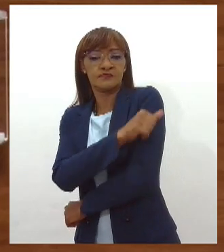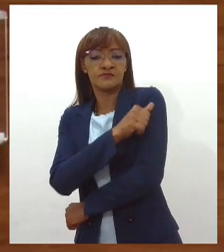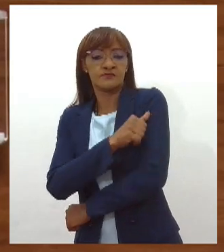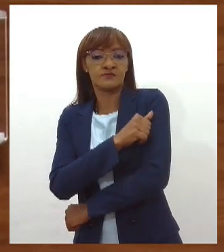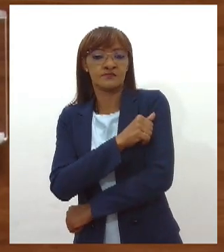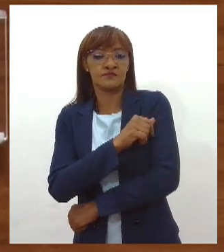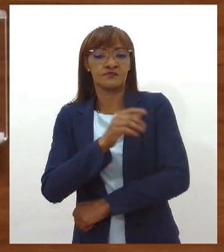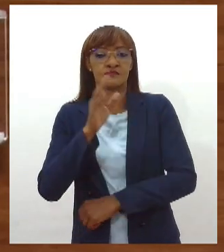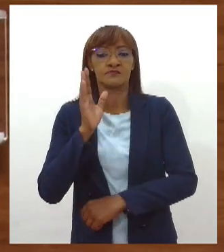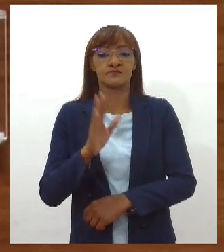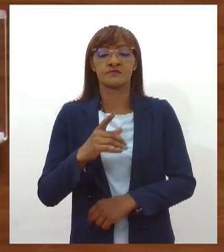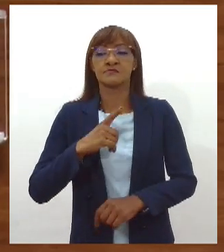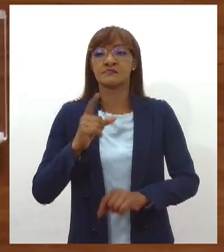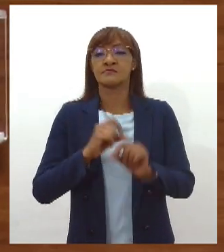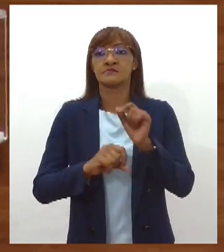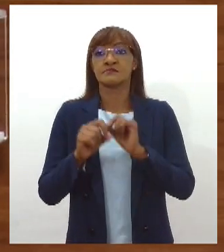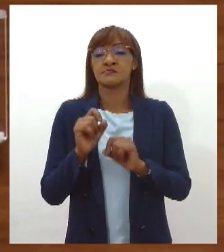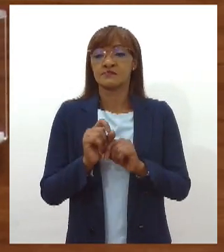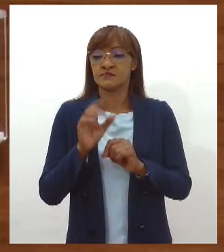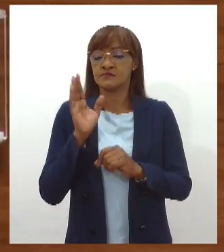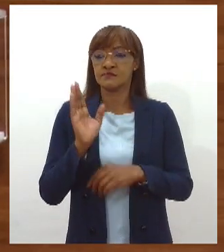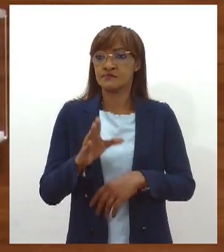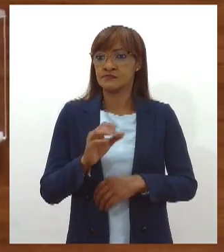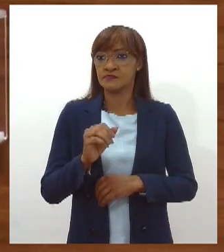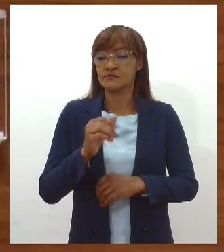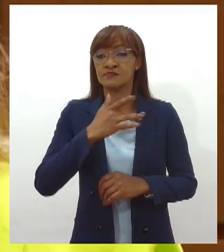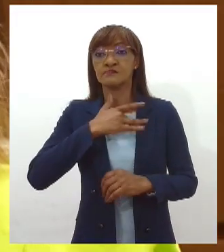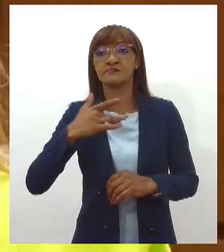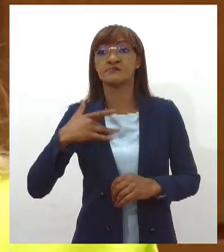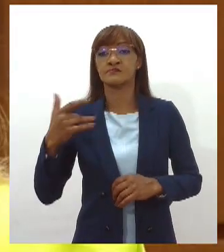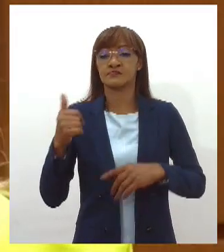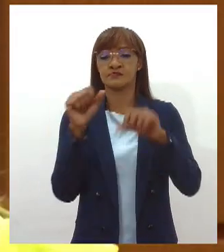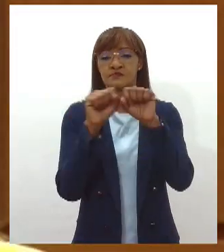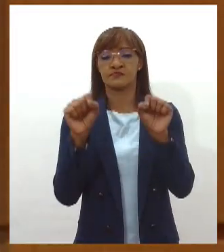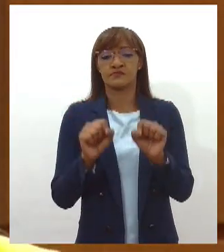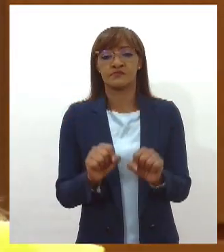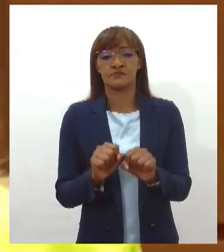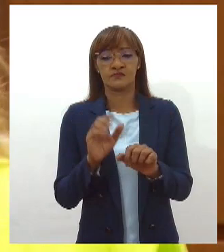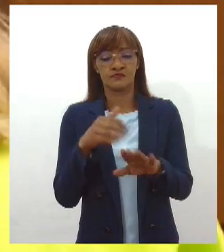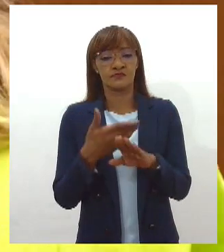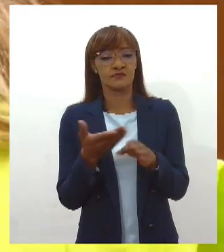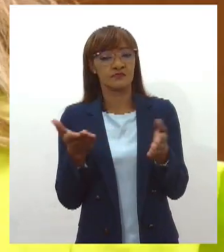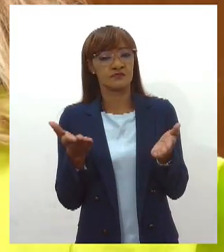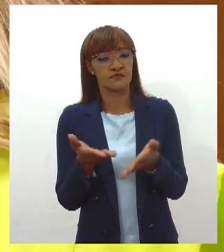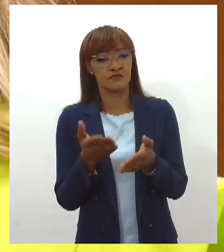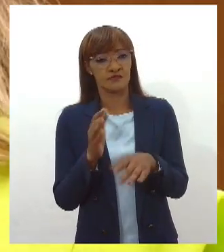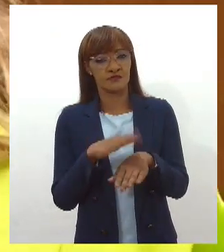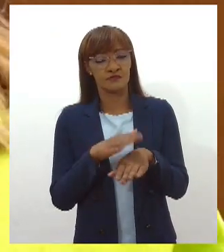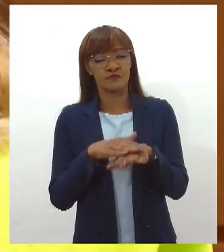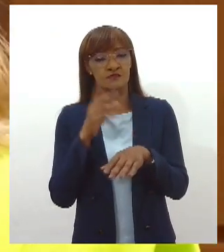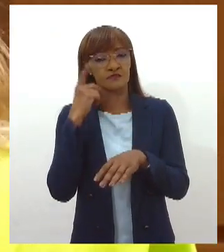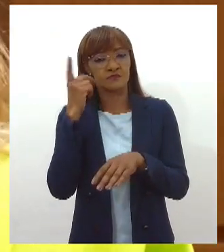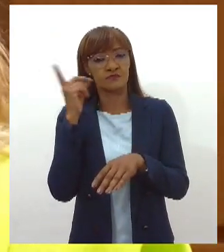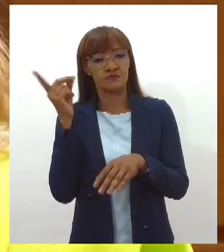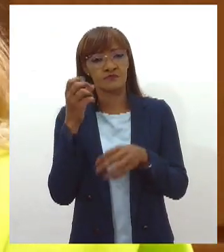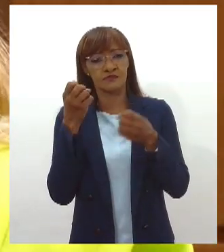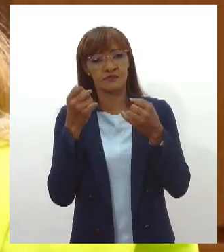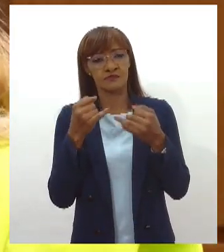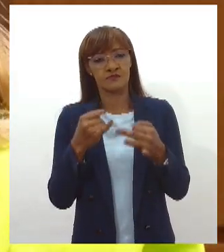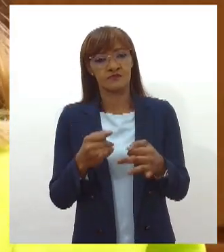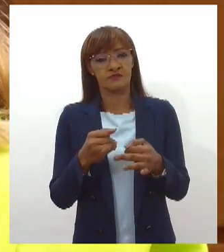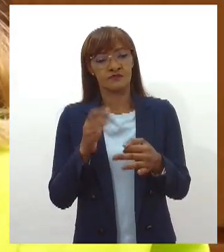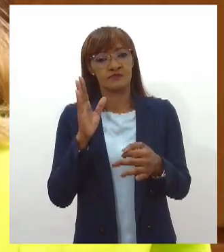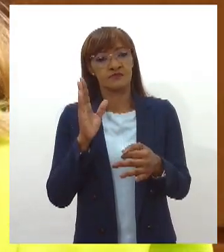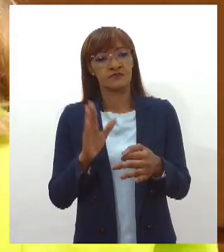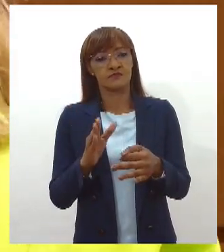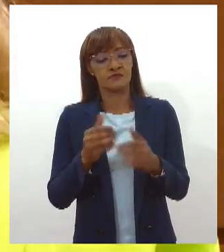processo de terceirização da saúde pública, que vem ocorrendo, segundo a deputada, na maternidade municipal do bairro